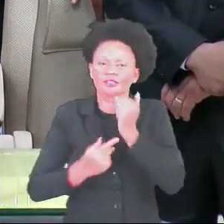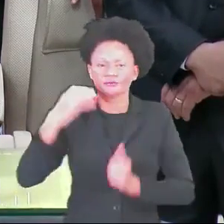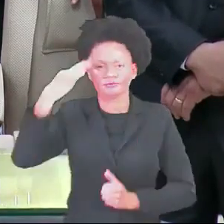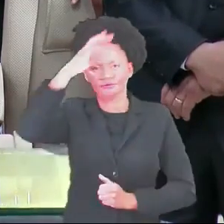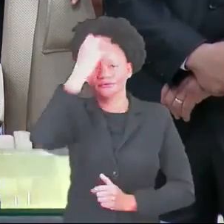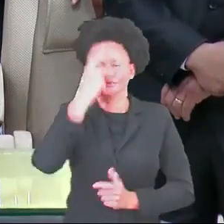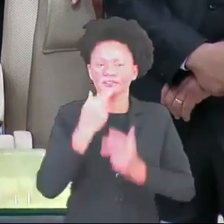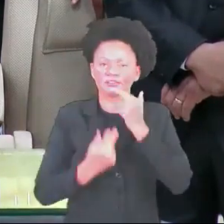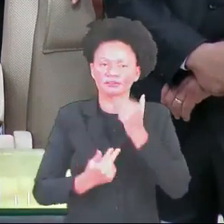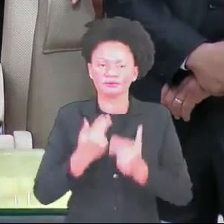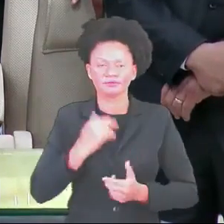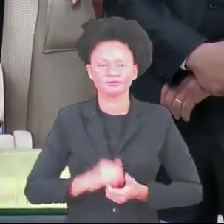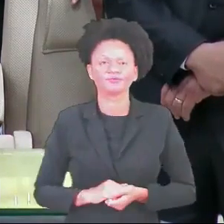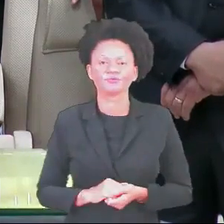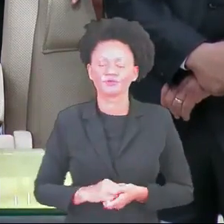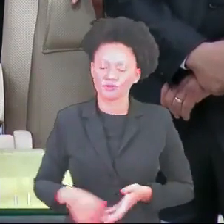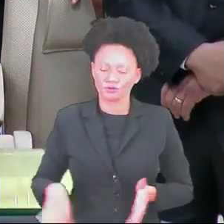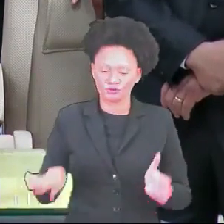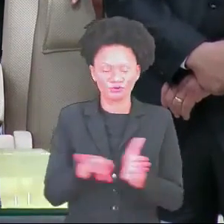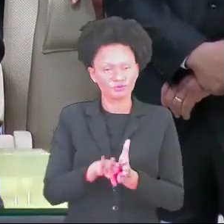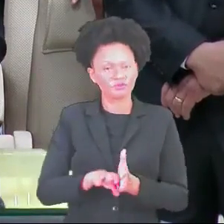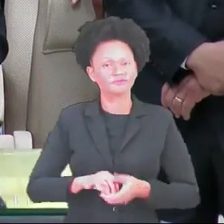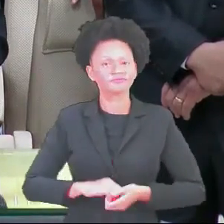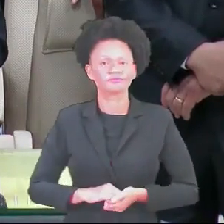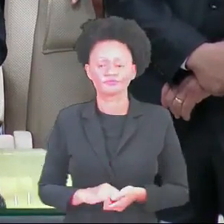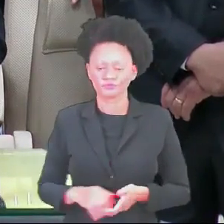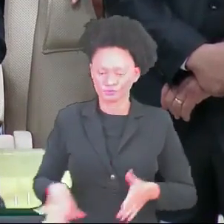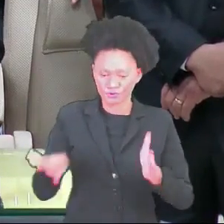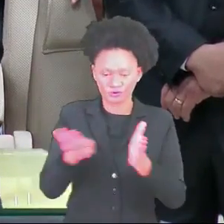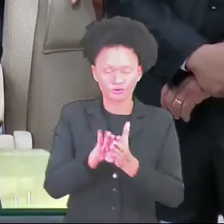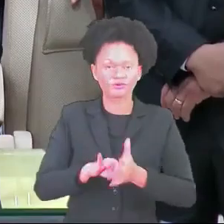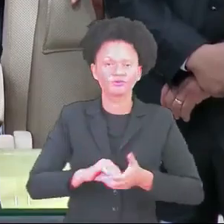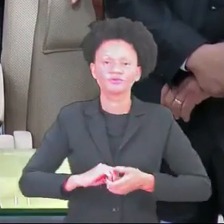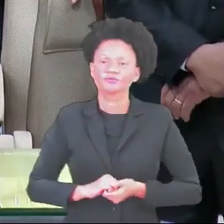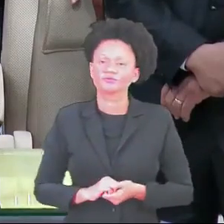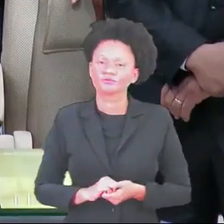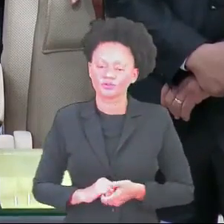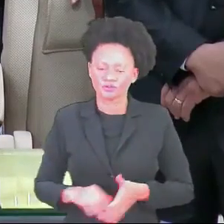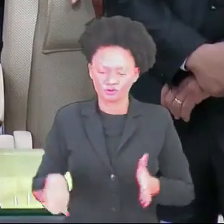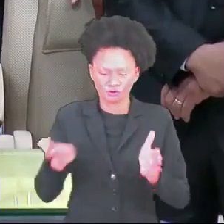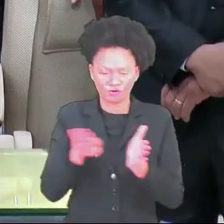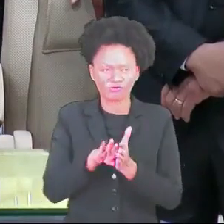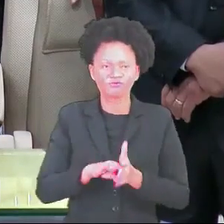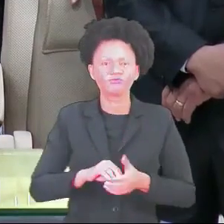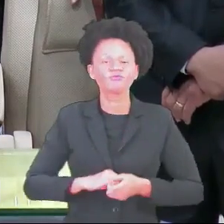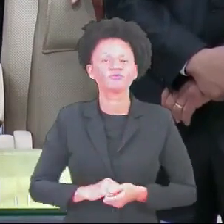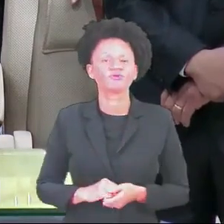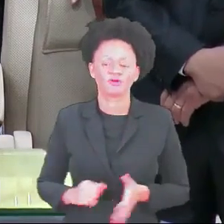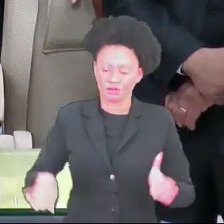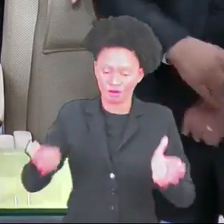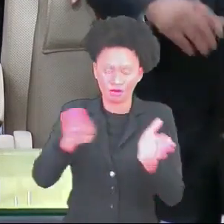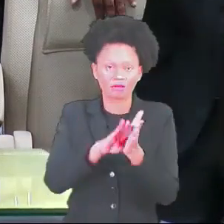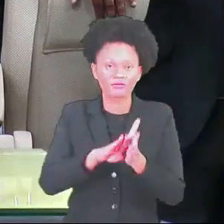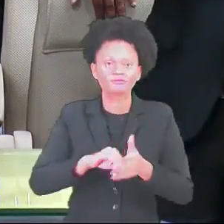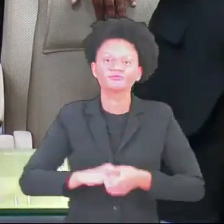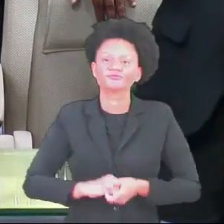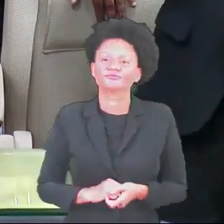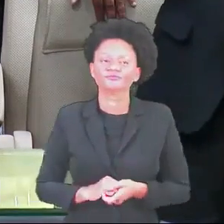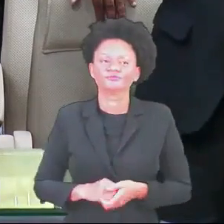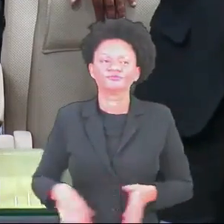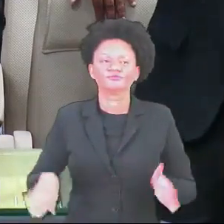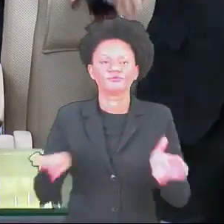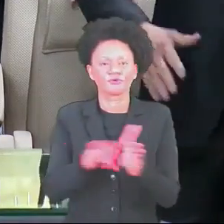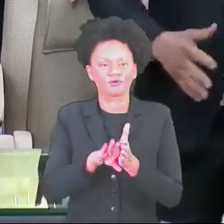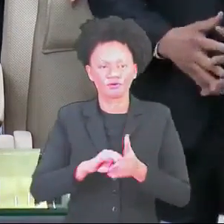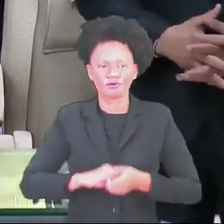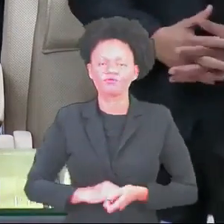Xaracandarabassoracandalaias. Está chegando. Está chegando. Está chegando, está chegando,